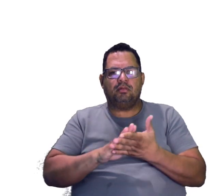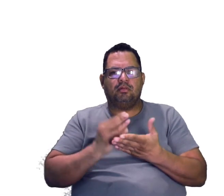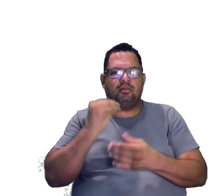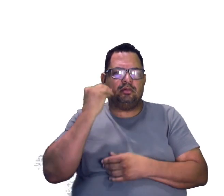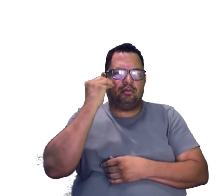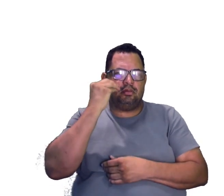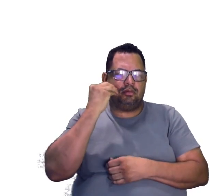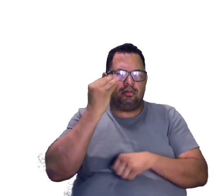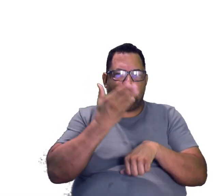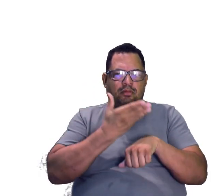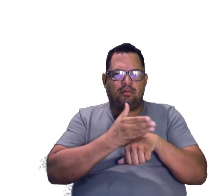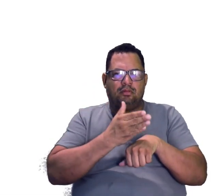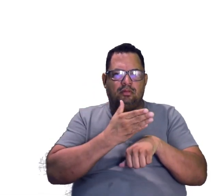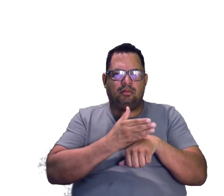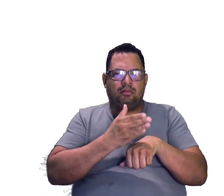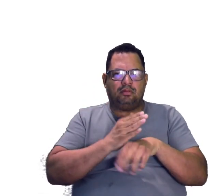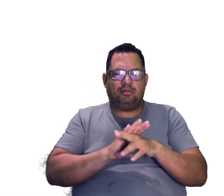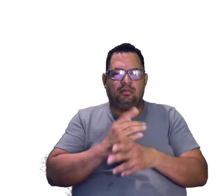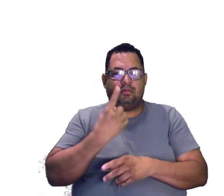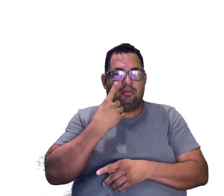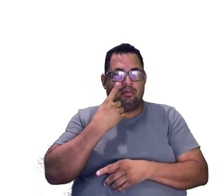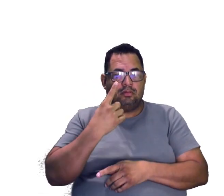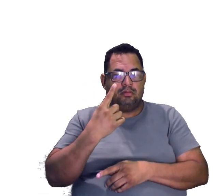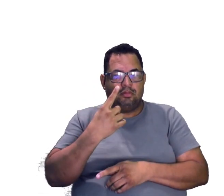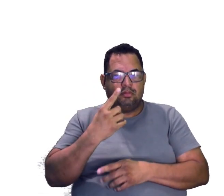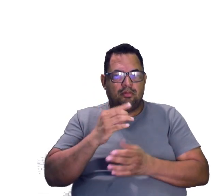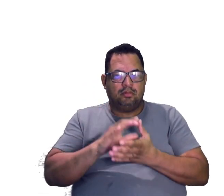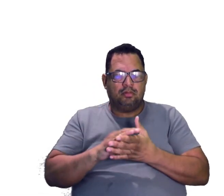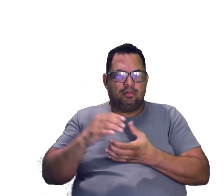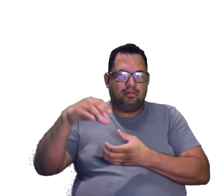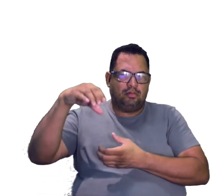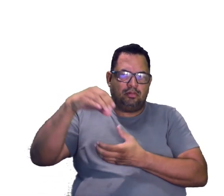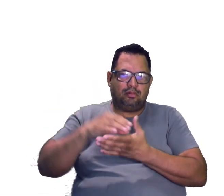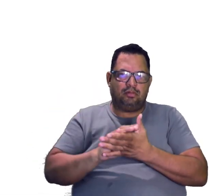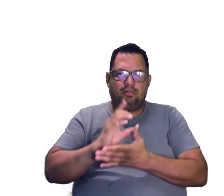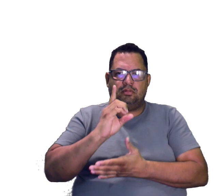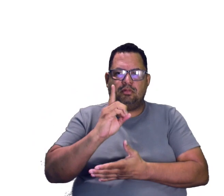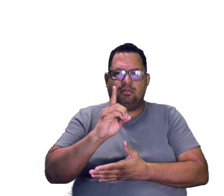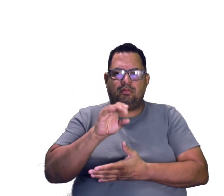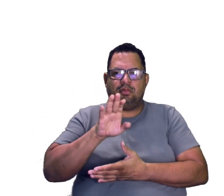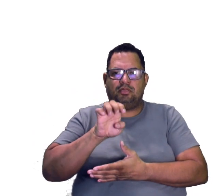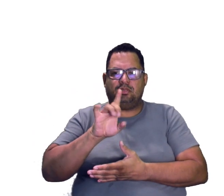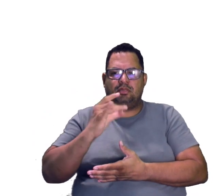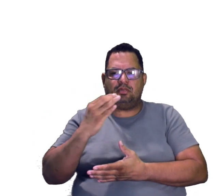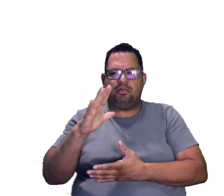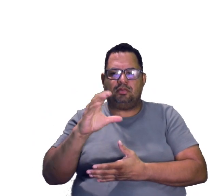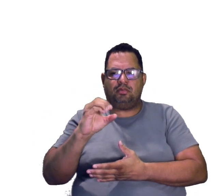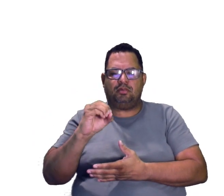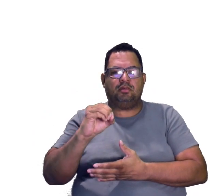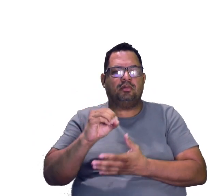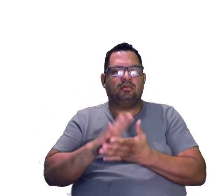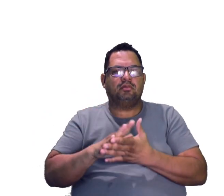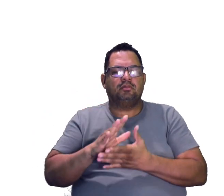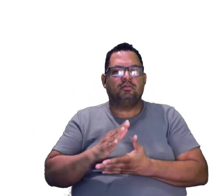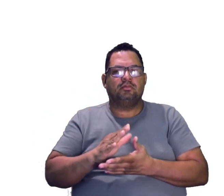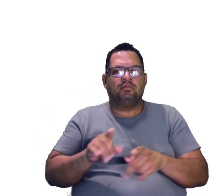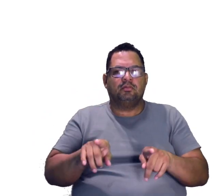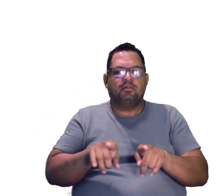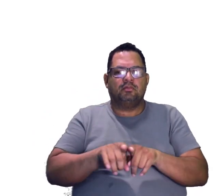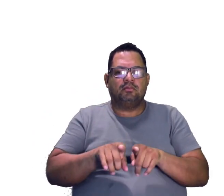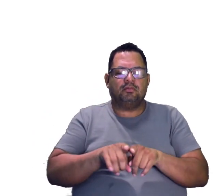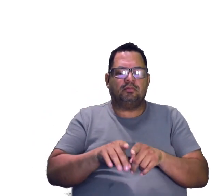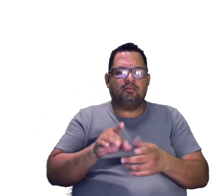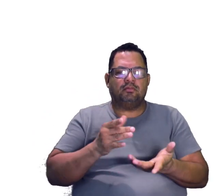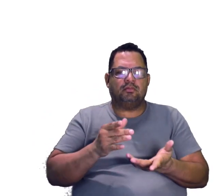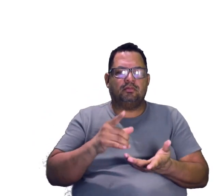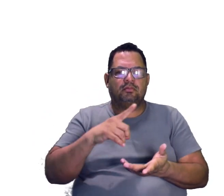experimentos práticos, né? Como vocês viram aí, ó, como a destilação, que vocês vão aprender bem, que é o fato